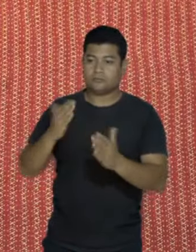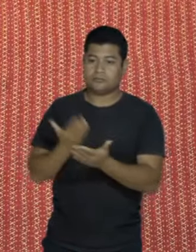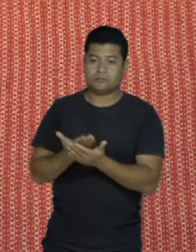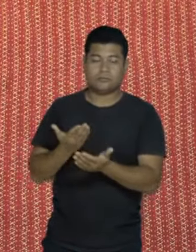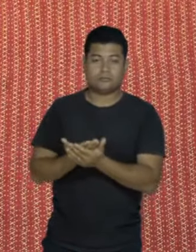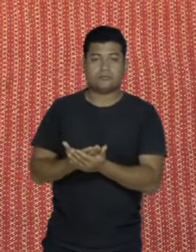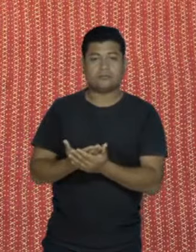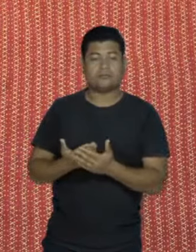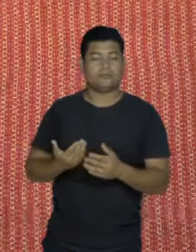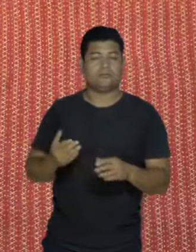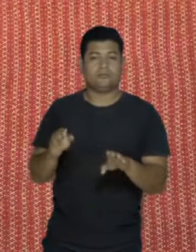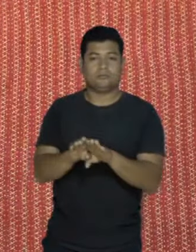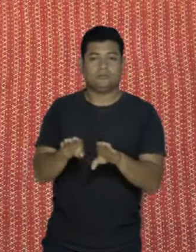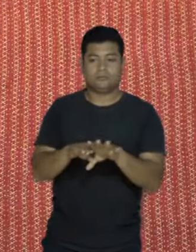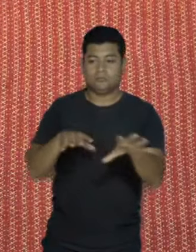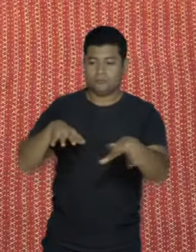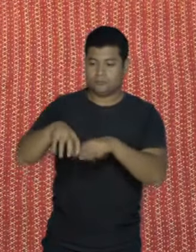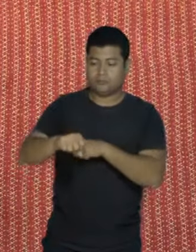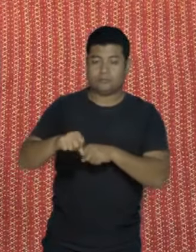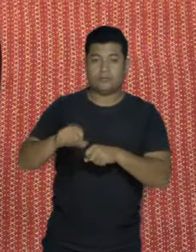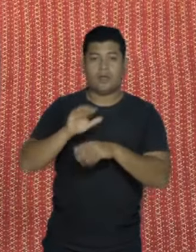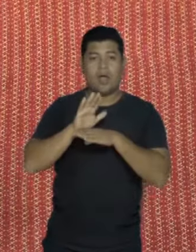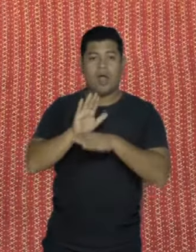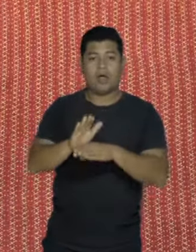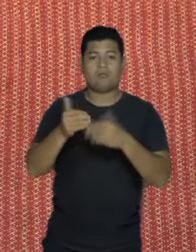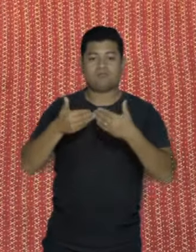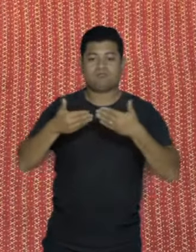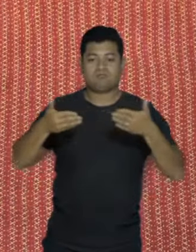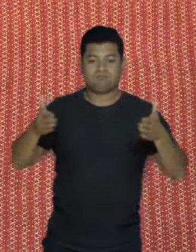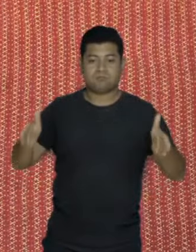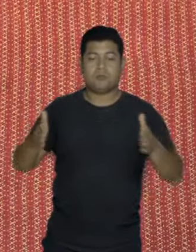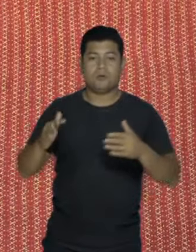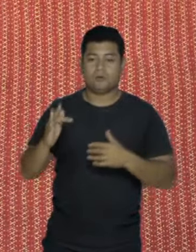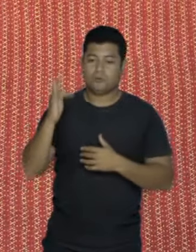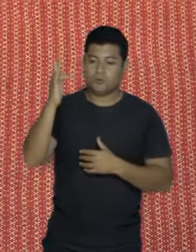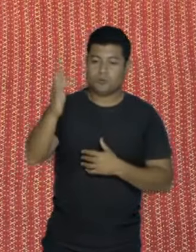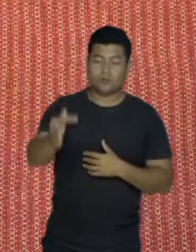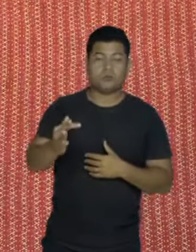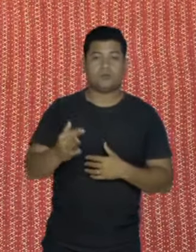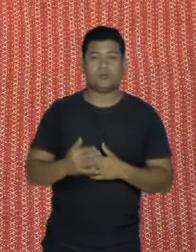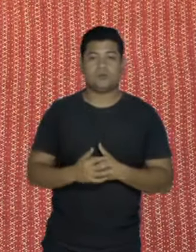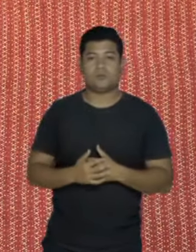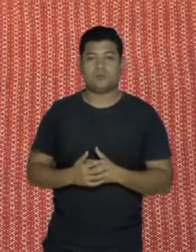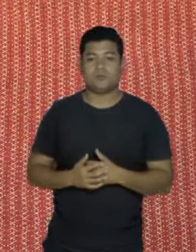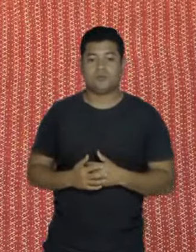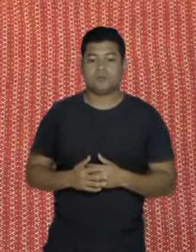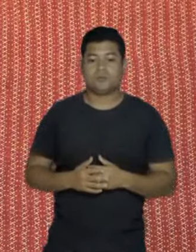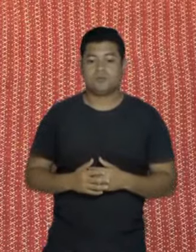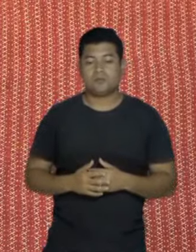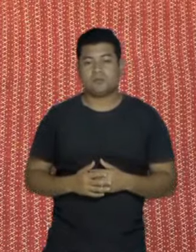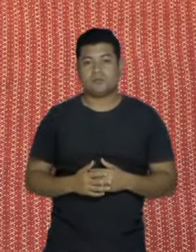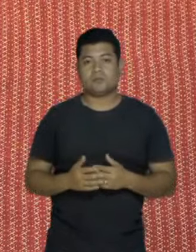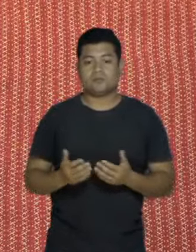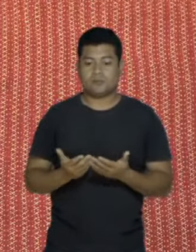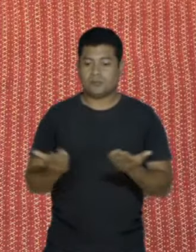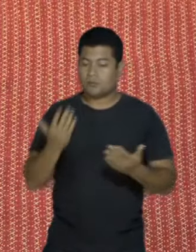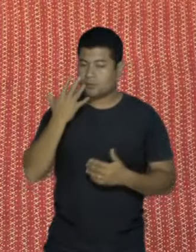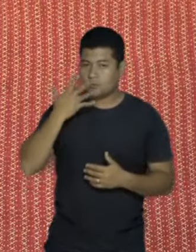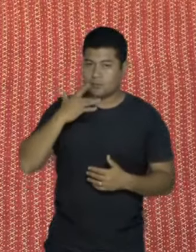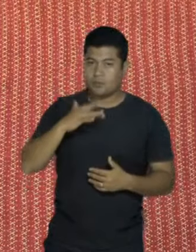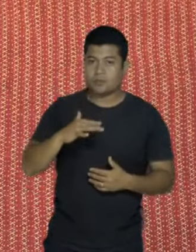formação abrem novos horizontes nesta etapa tão crucial na vida de uma pessoa essas crianças